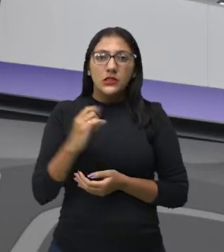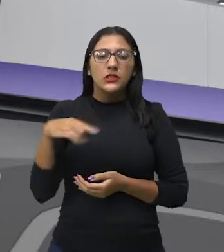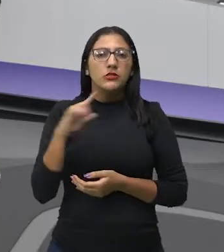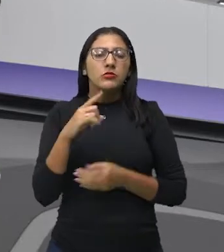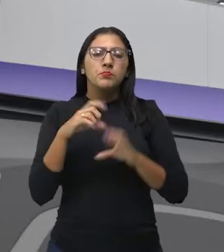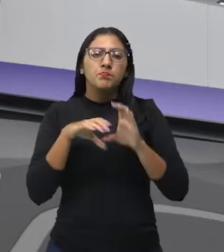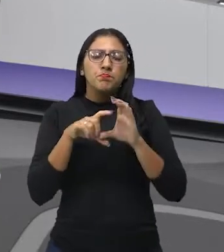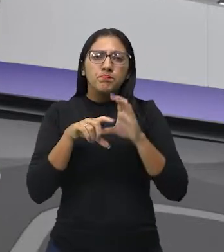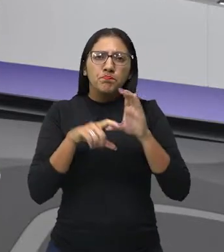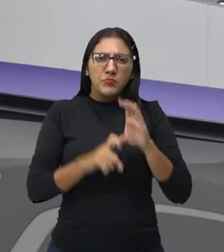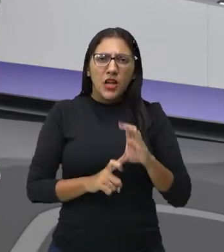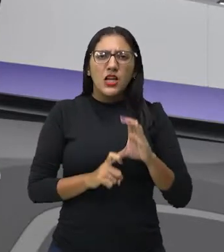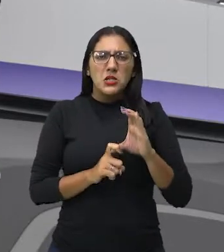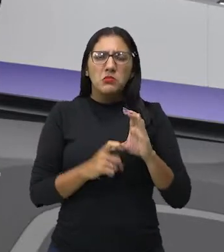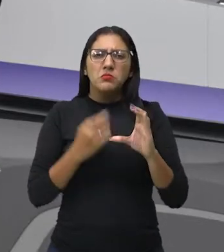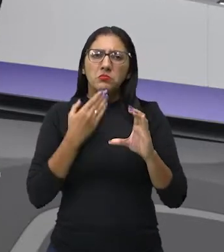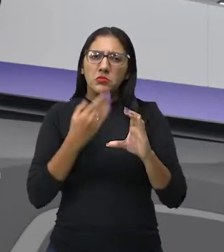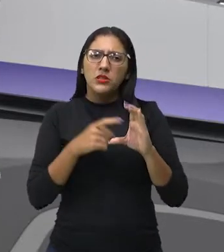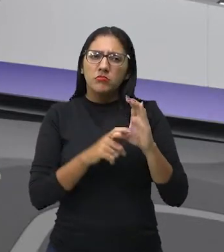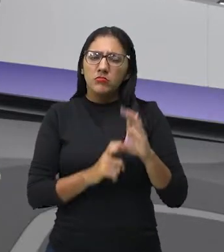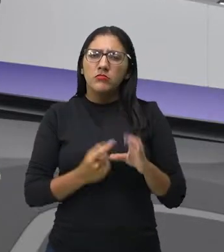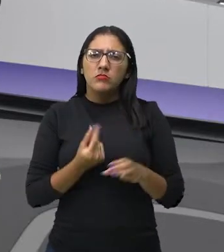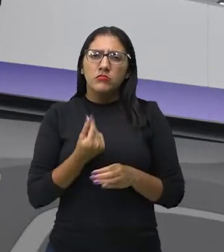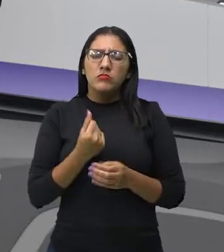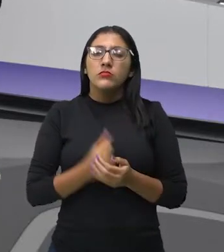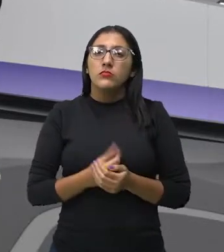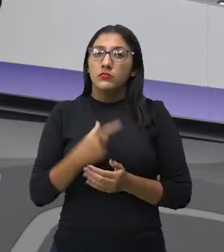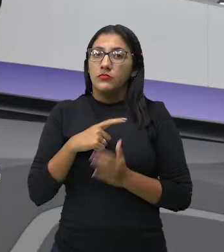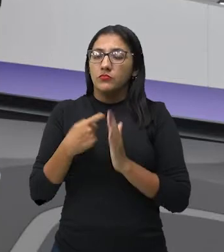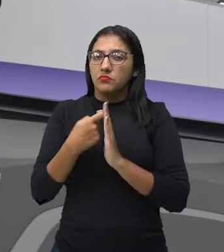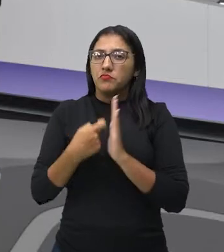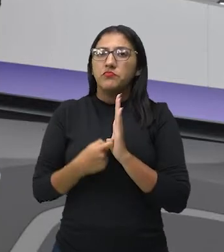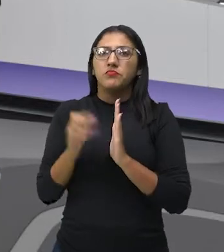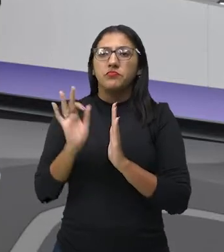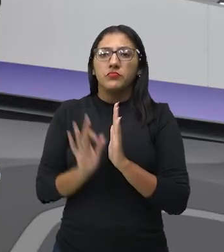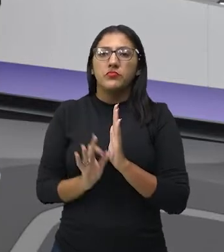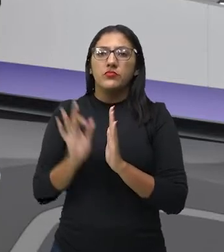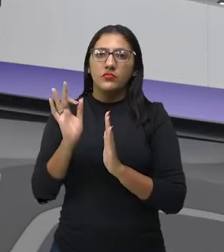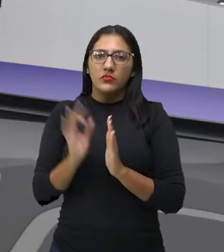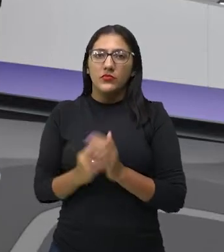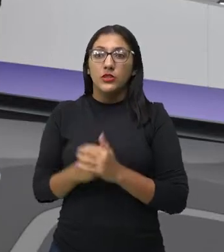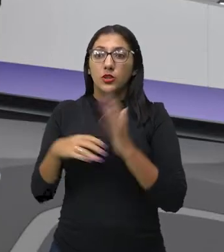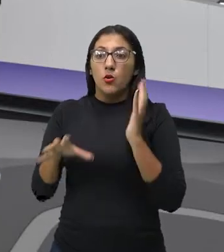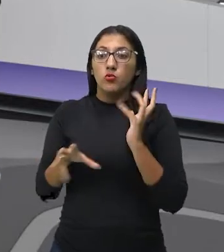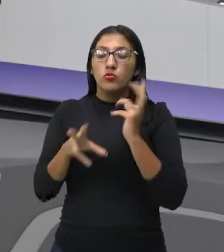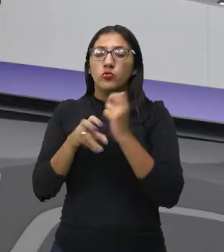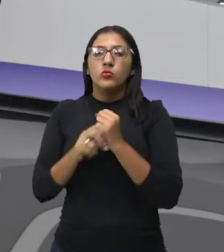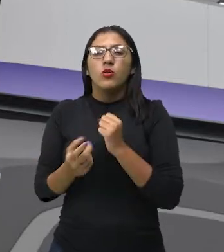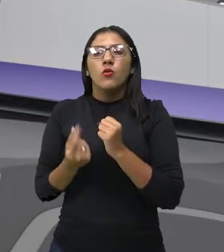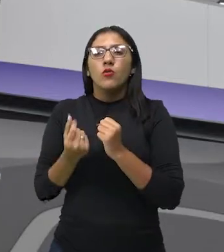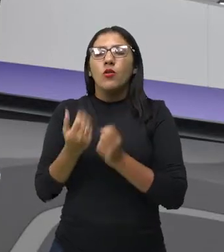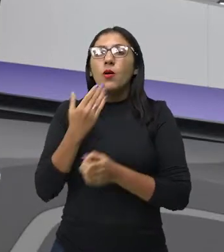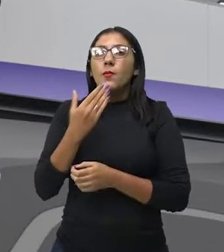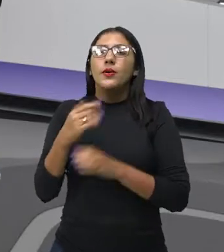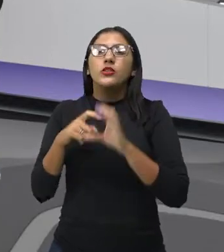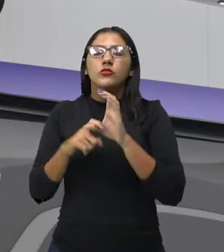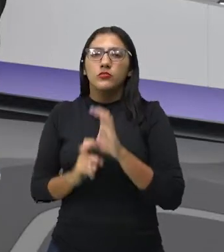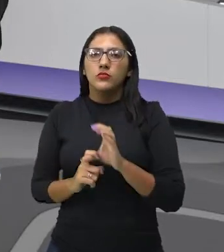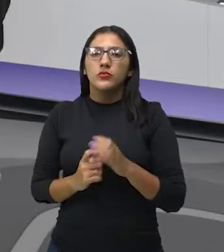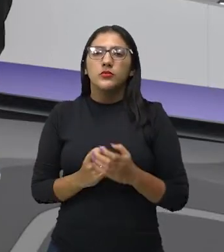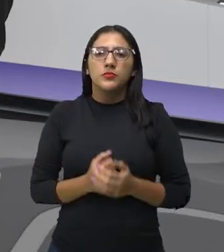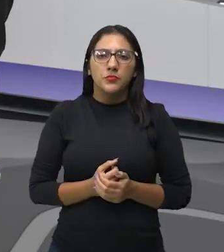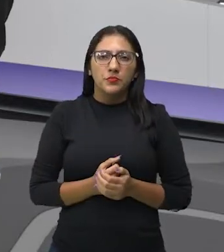fizer um empréstimo, né, os juros eles serão incididos, né, sobre o valor daquele empréstimo. Por isso, então,